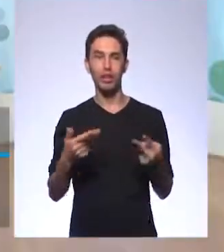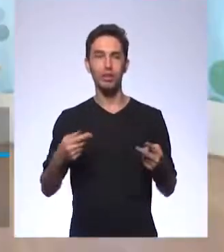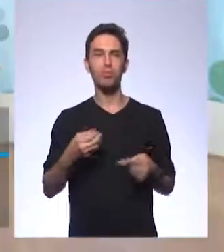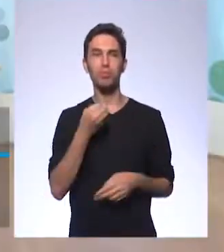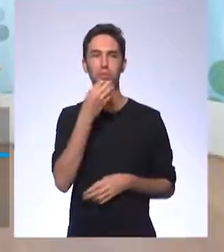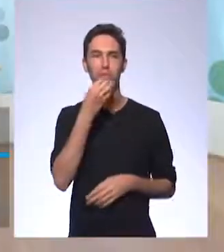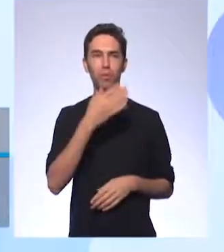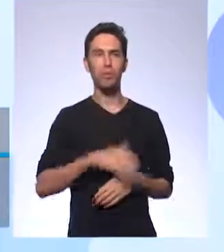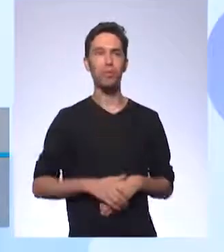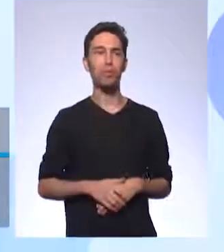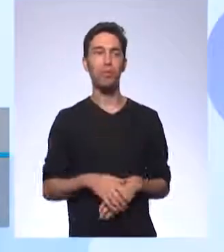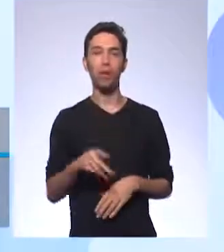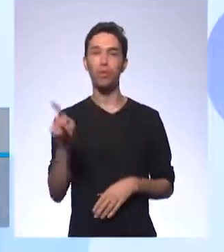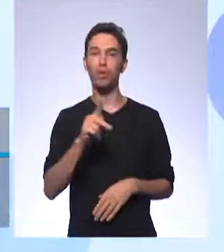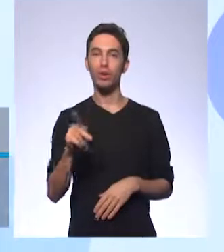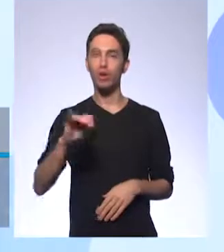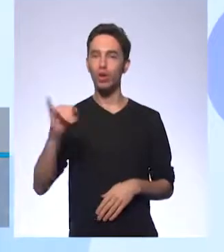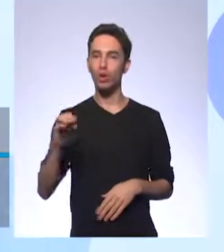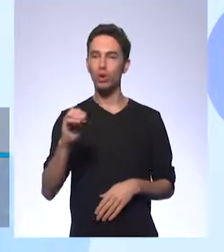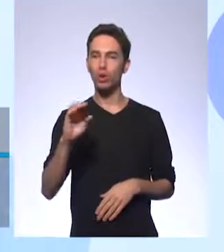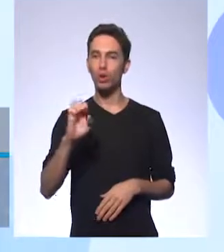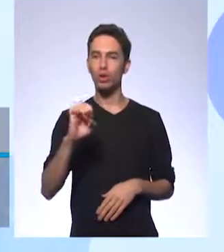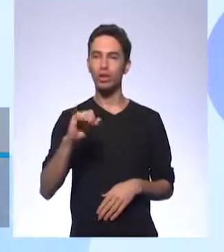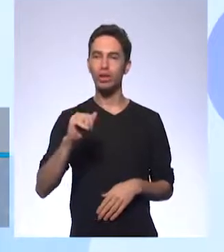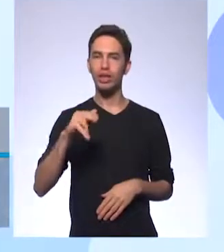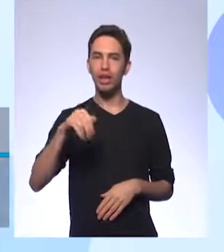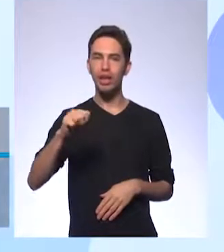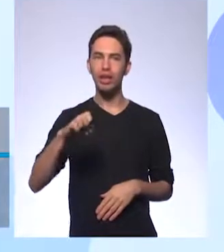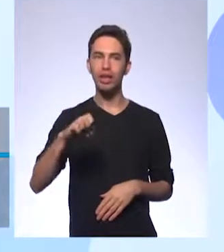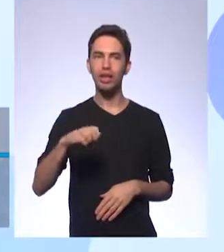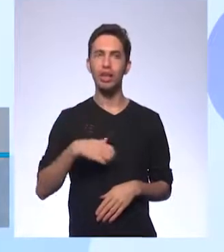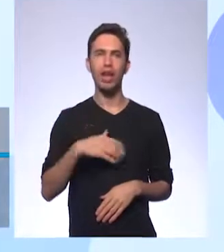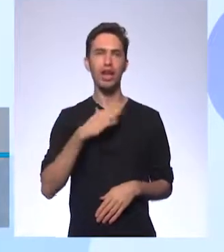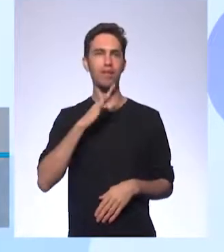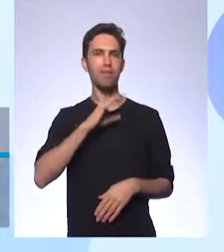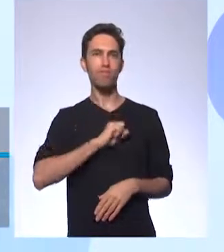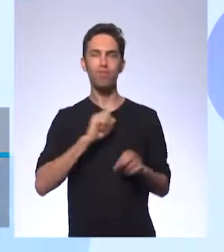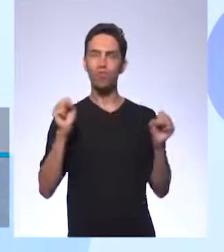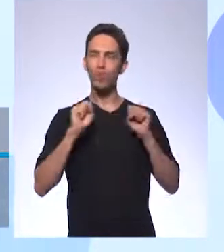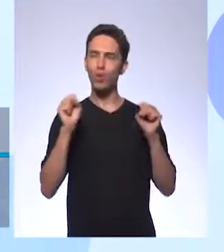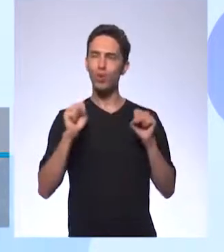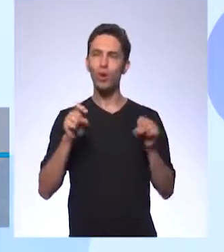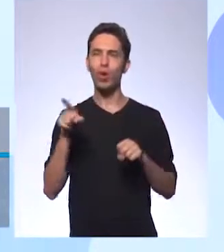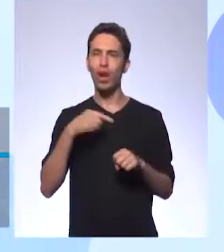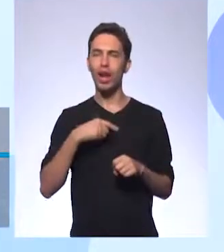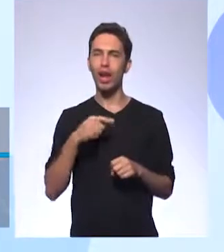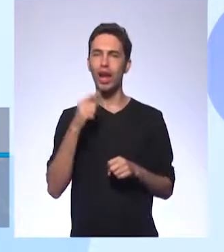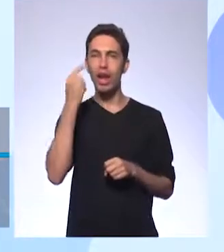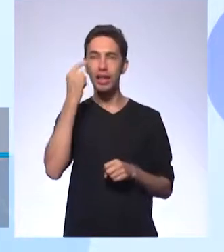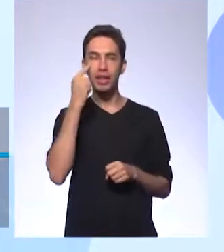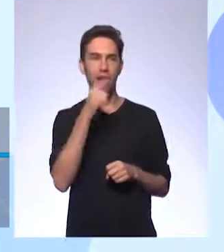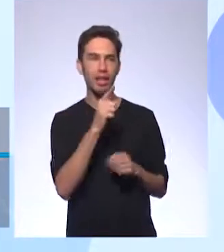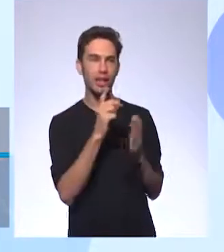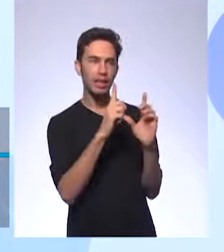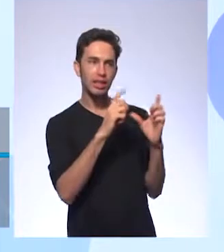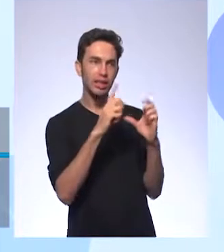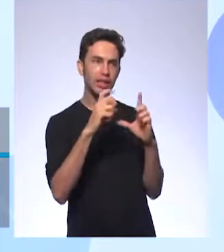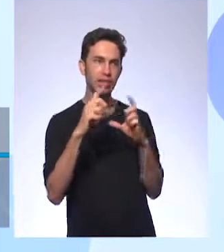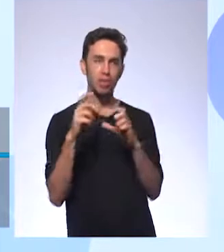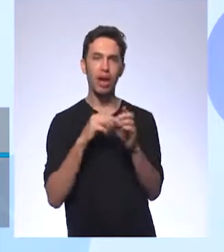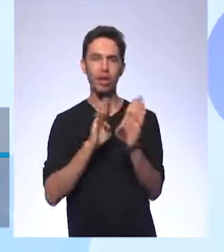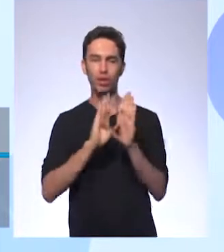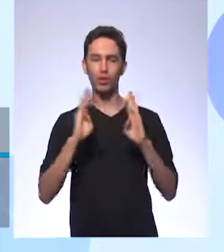Janaína? a Pro Josiane, ela disse que adorou a ideia das imagens do muro. Pro Josiane respondeu que